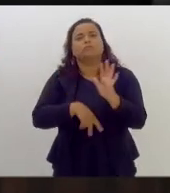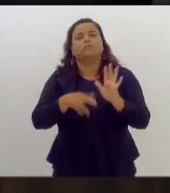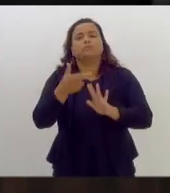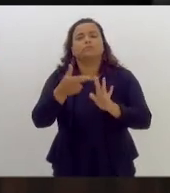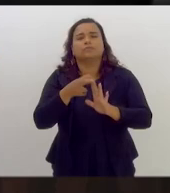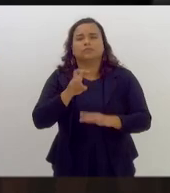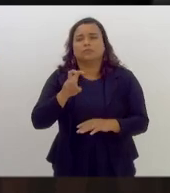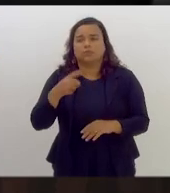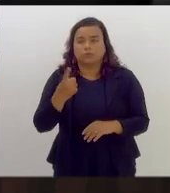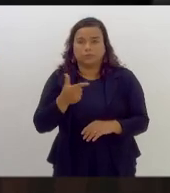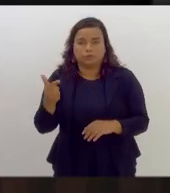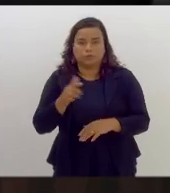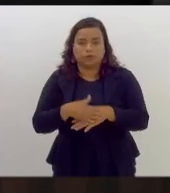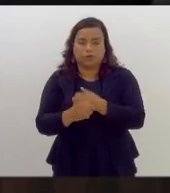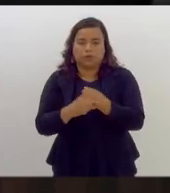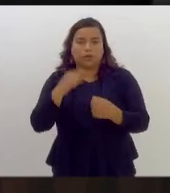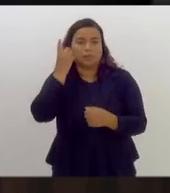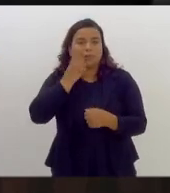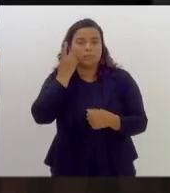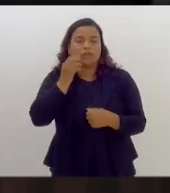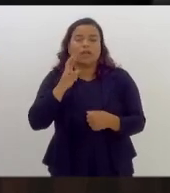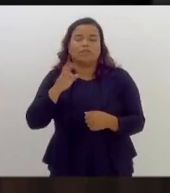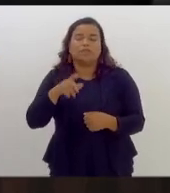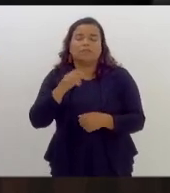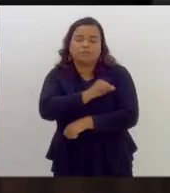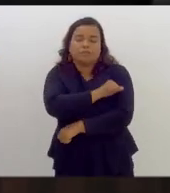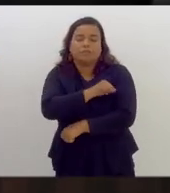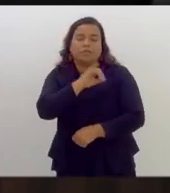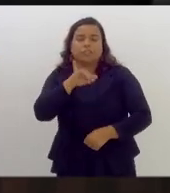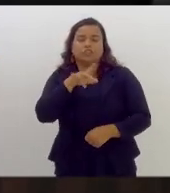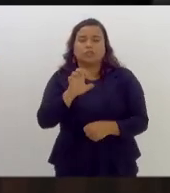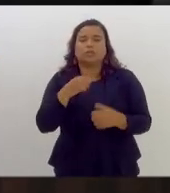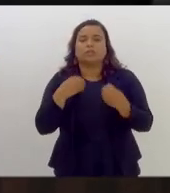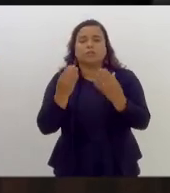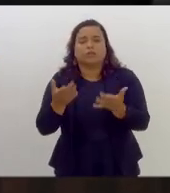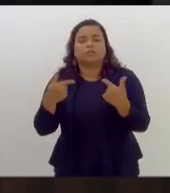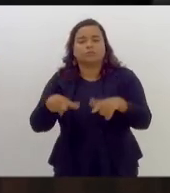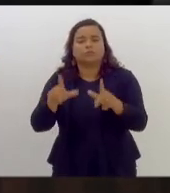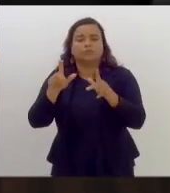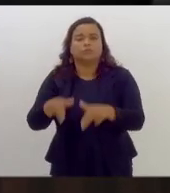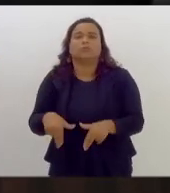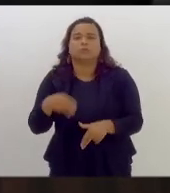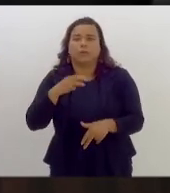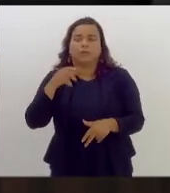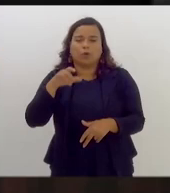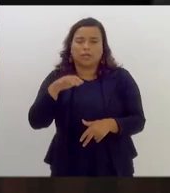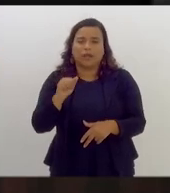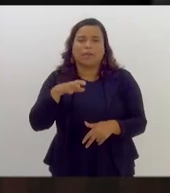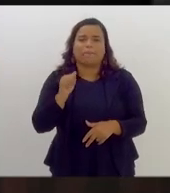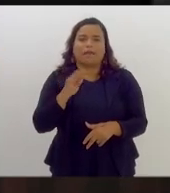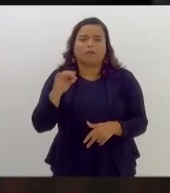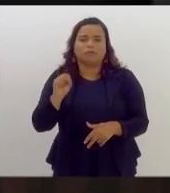da deputada enfermeira Rejane, concede o diploma Paul Singer à senhora Mônica Matos de Oliveira. Projeto de